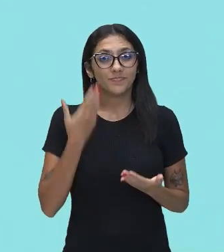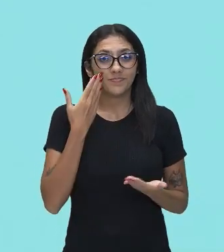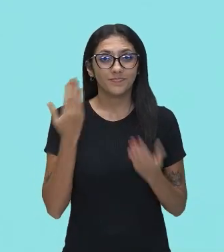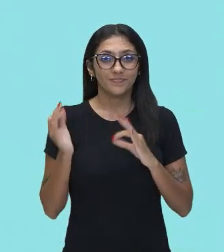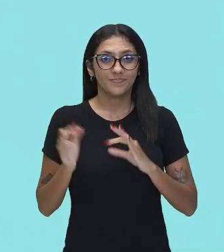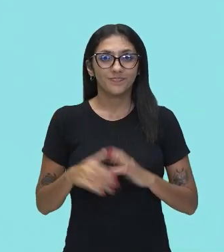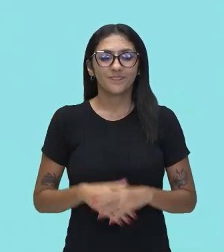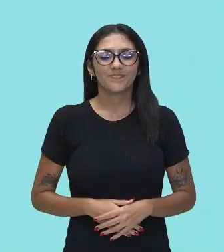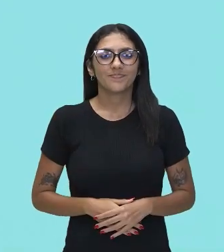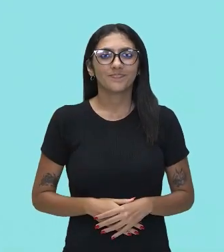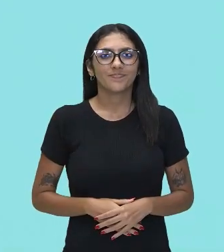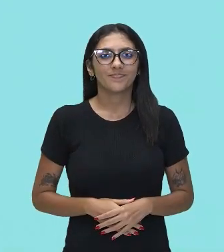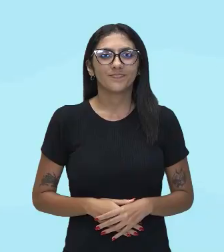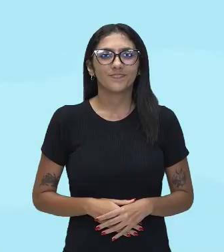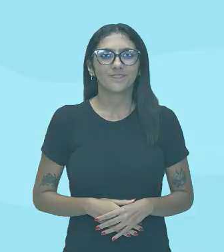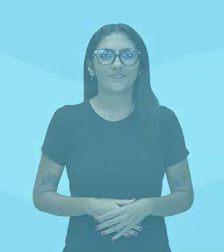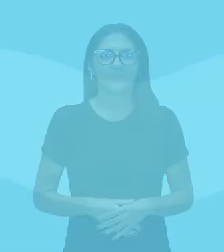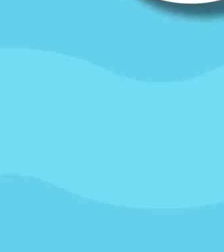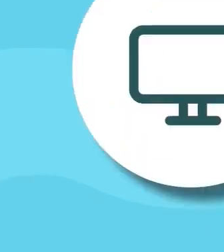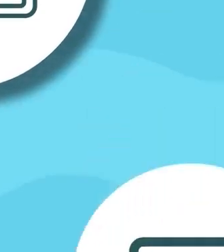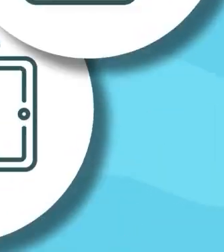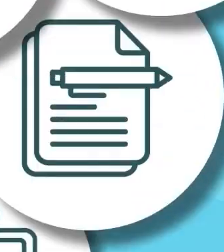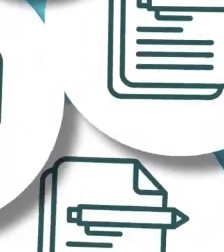nossa aula, então?